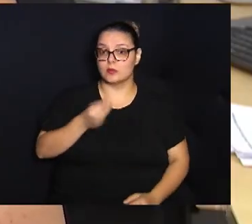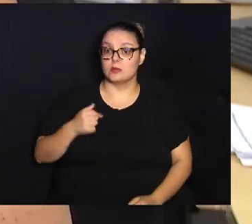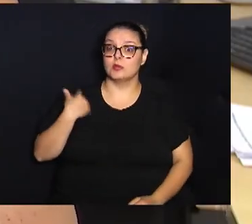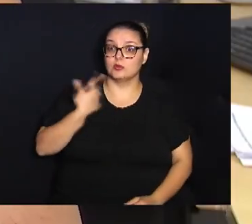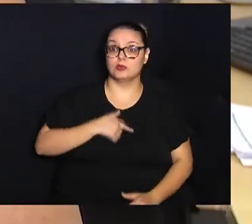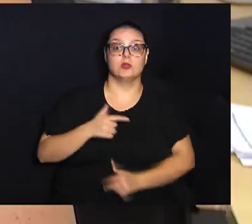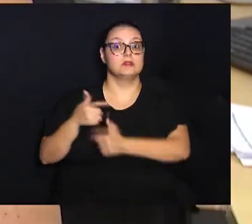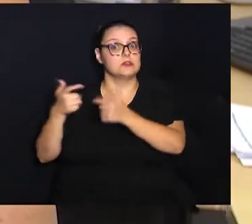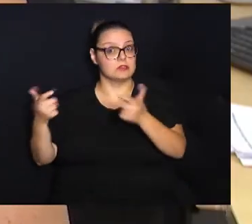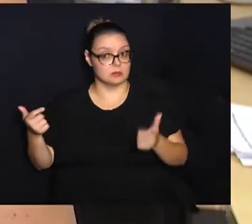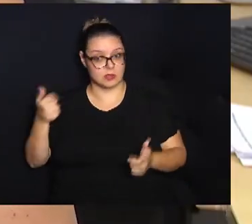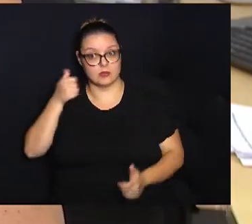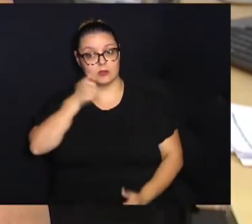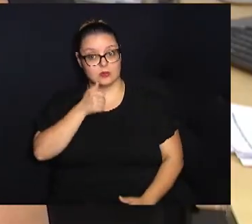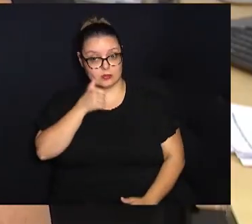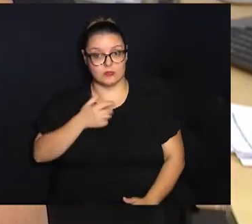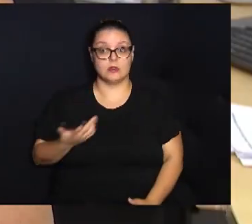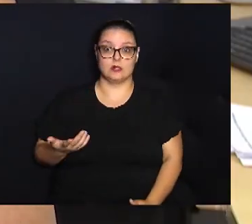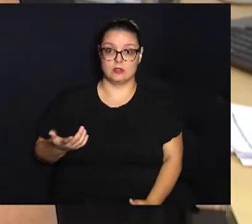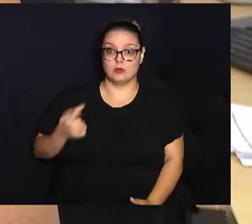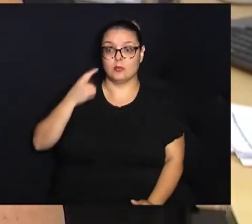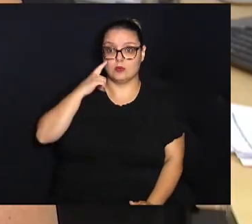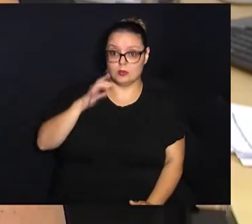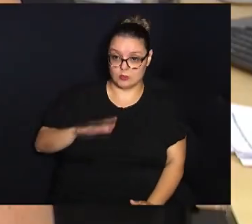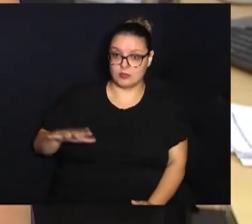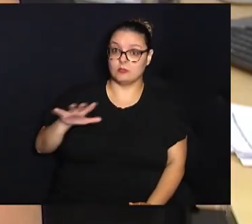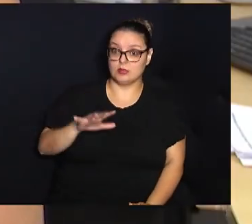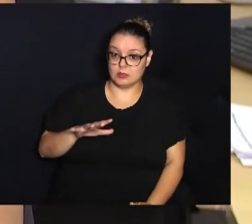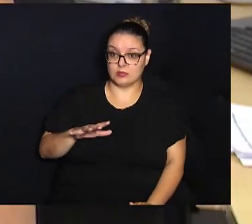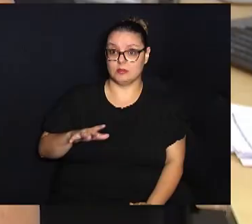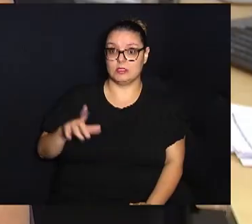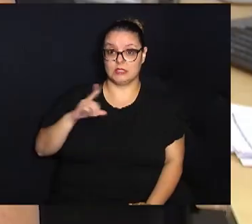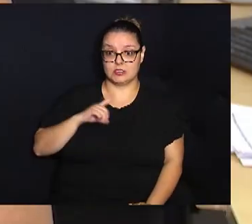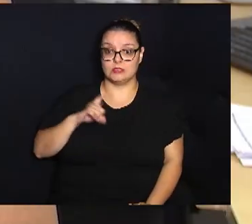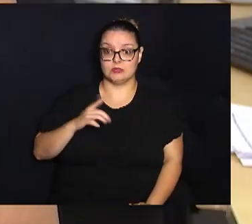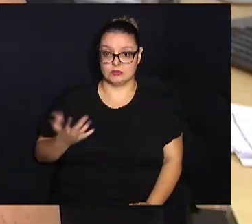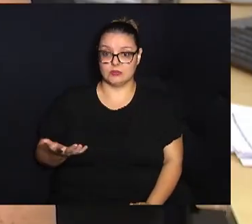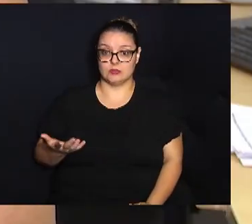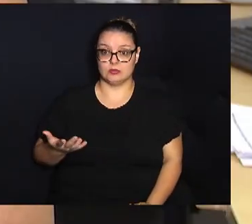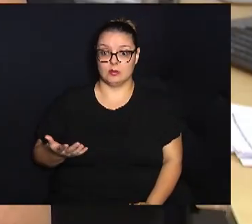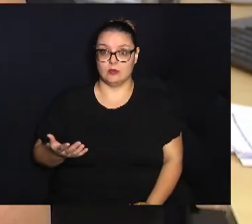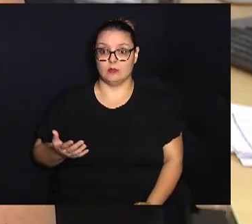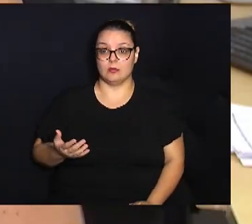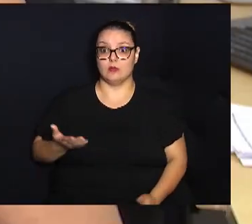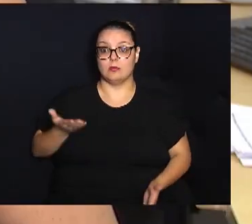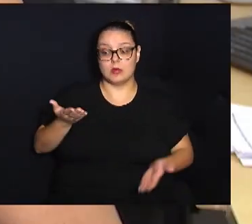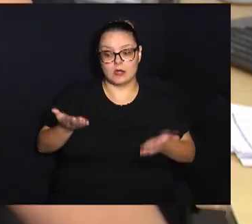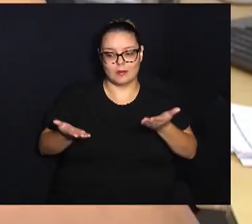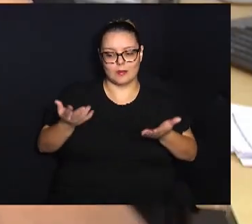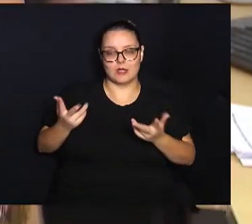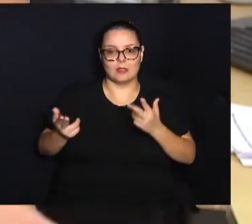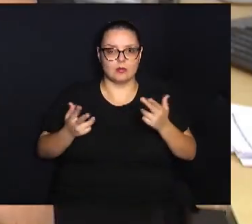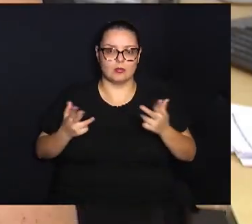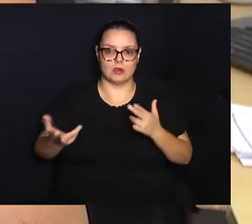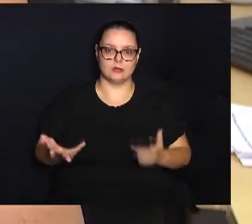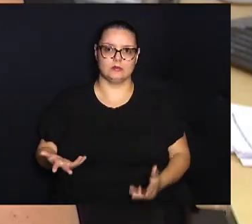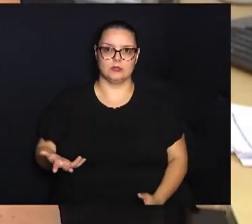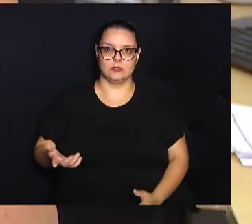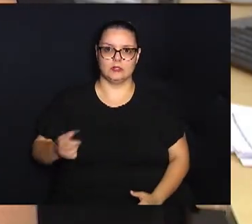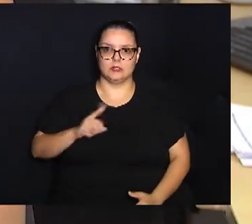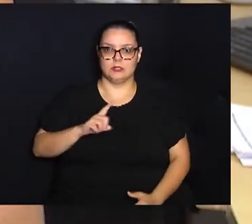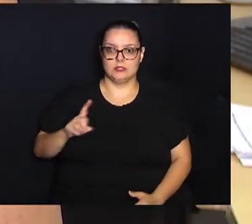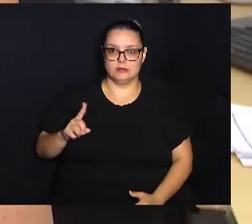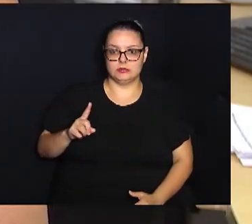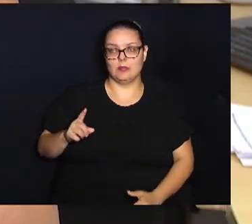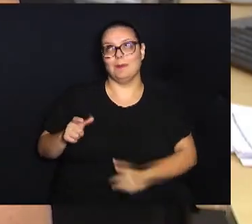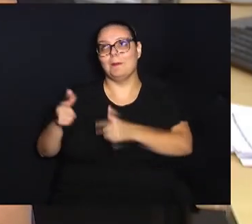somos a maioria, o ideal seria que a gente tivesse pelo menos uma paridade, Se não tivesse mais mulheres do que